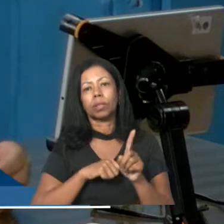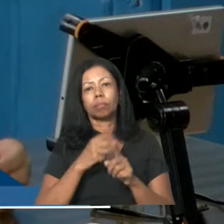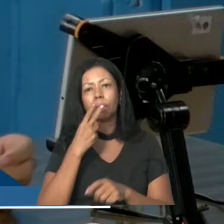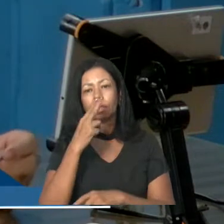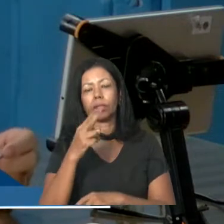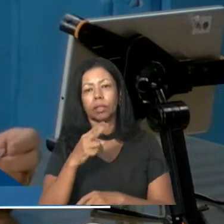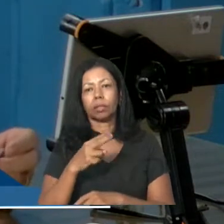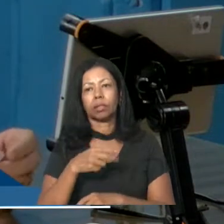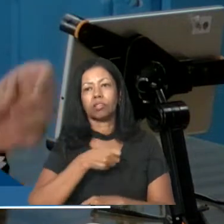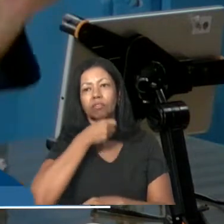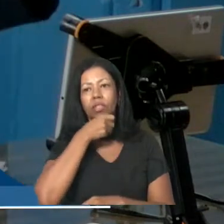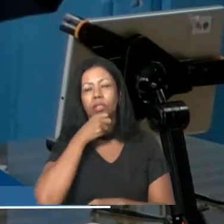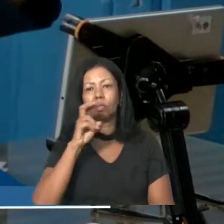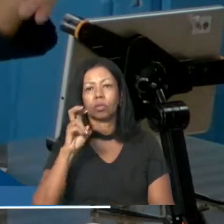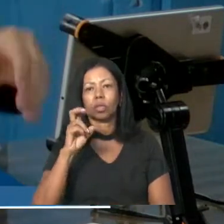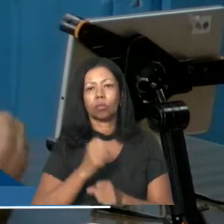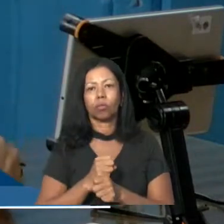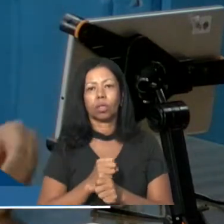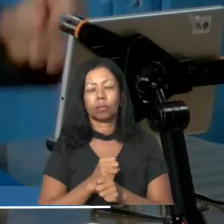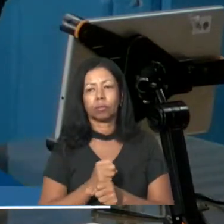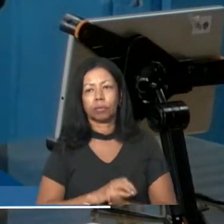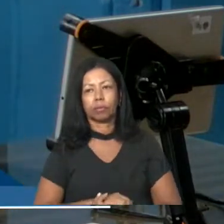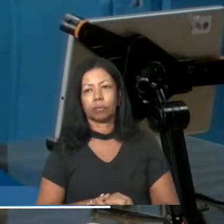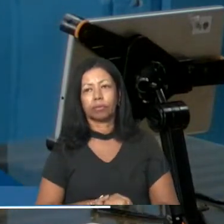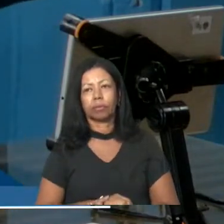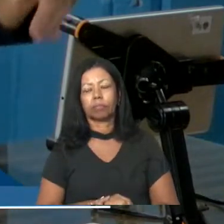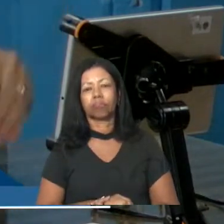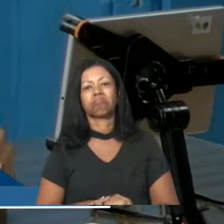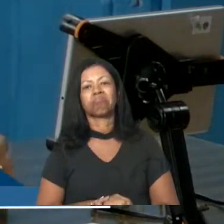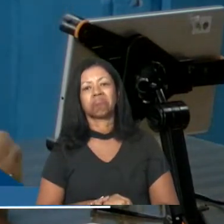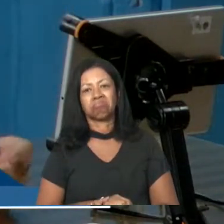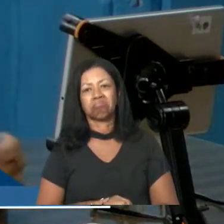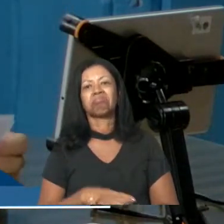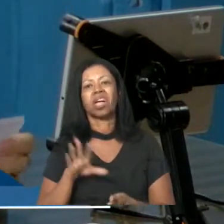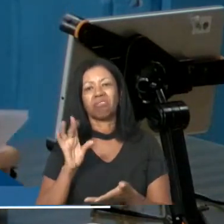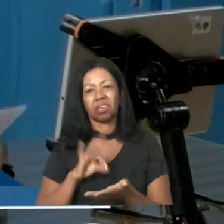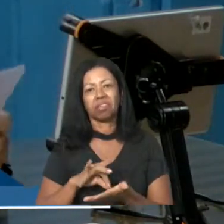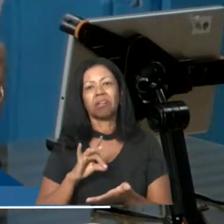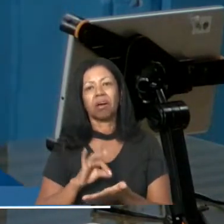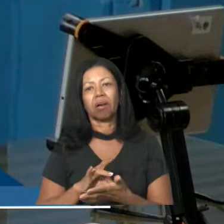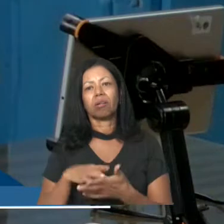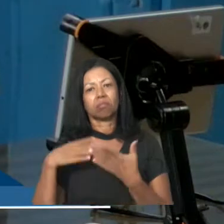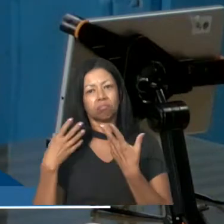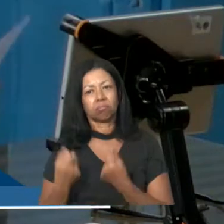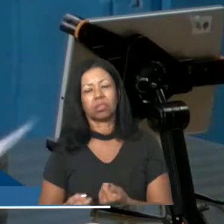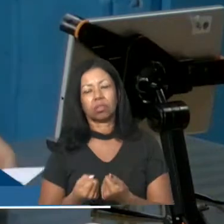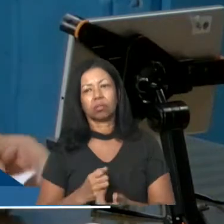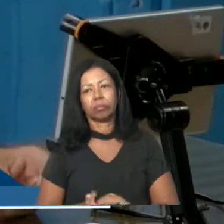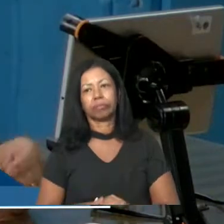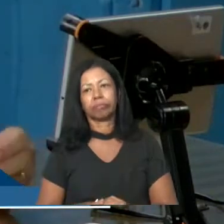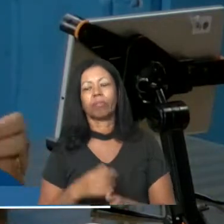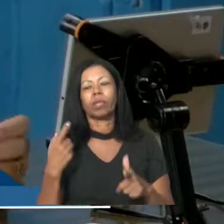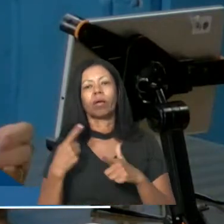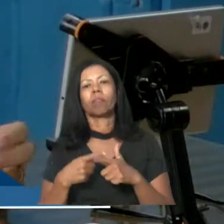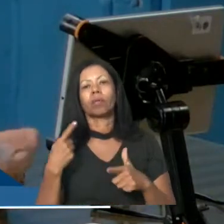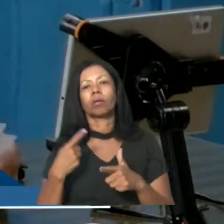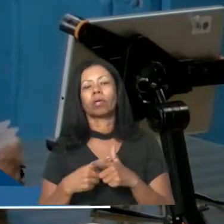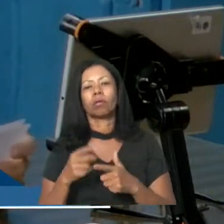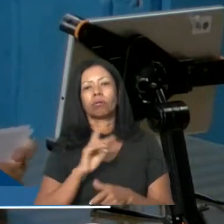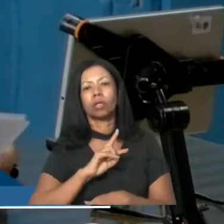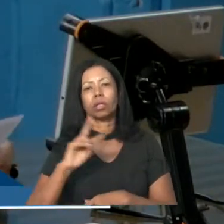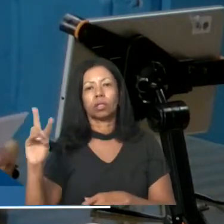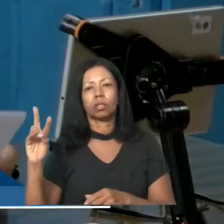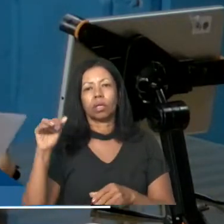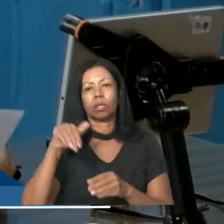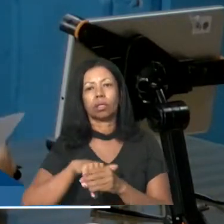envelheceu 5 anos. Sabe o que eu falei para ele? Eu concordo com o senhor. Eu absorvo demais, porque ganhei a